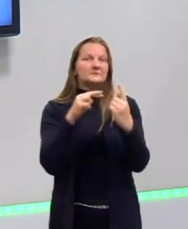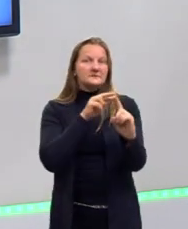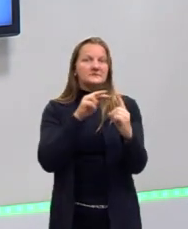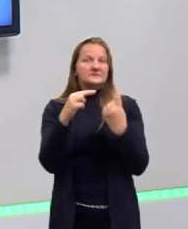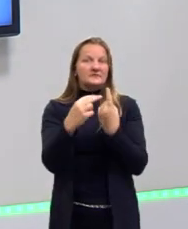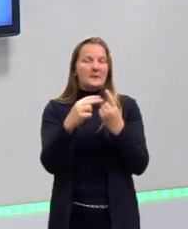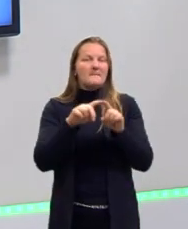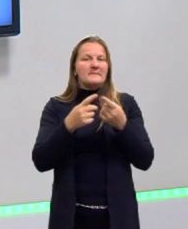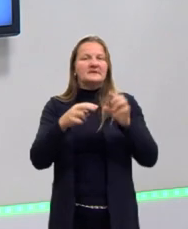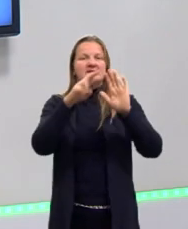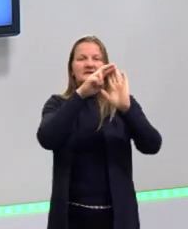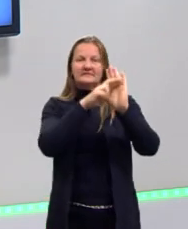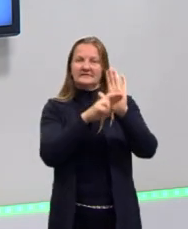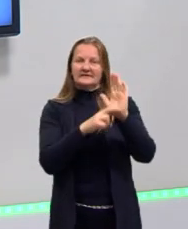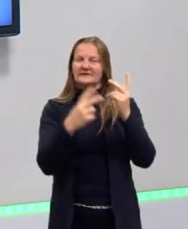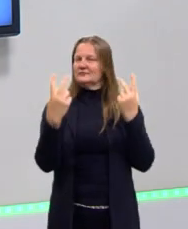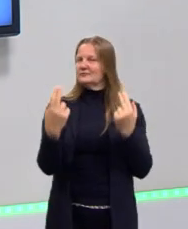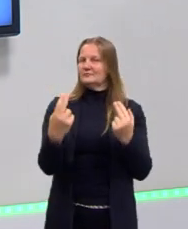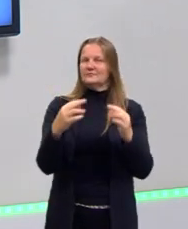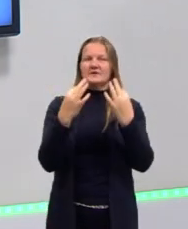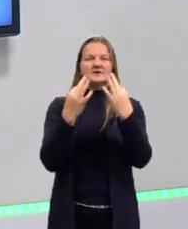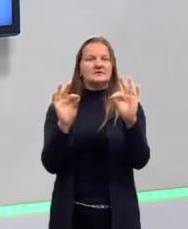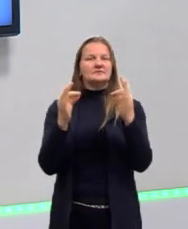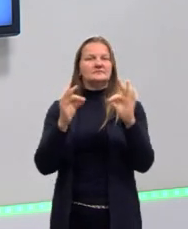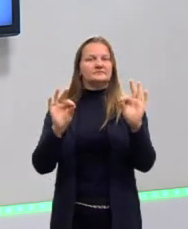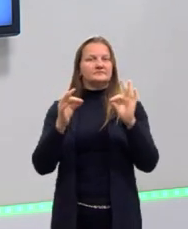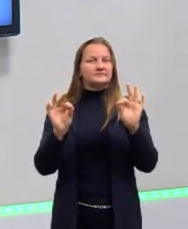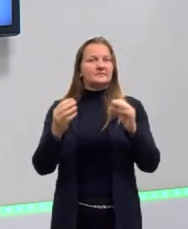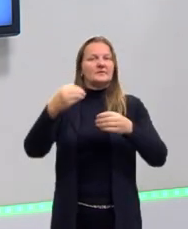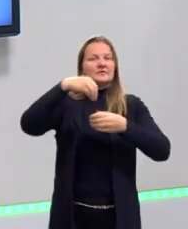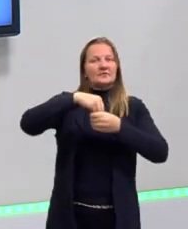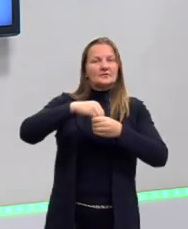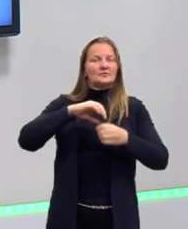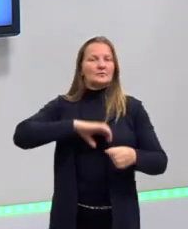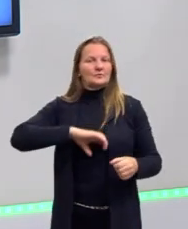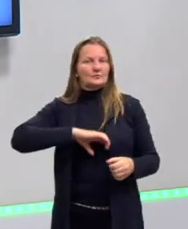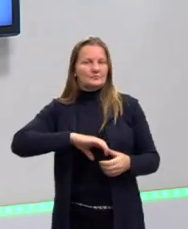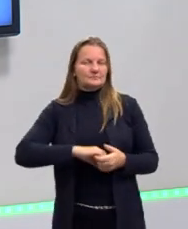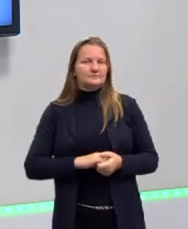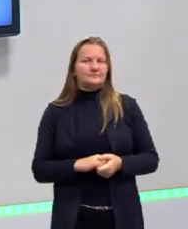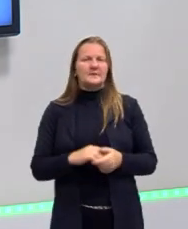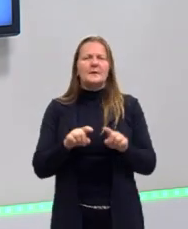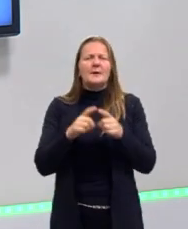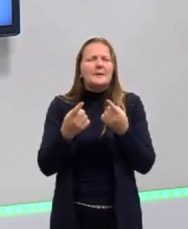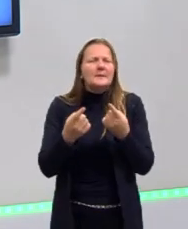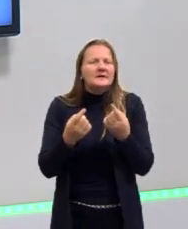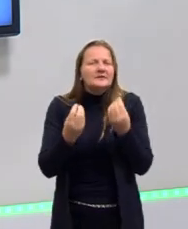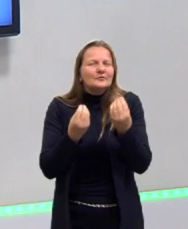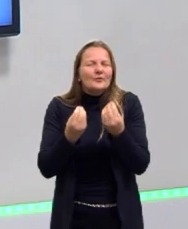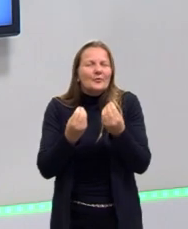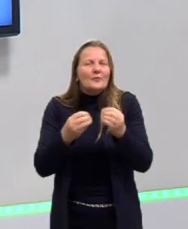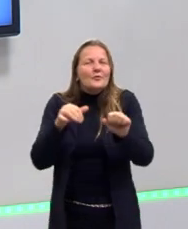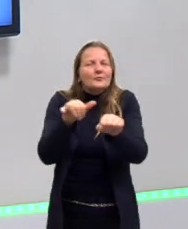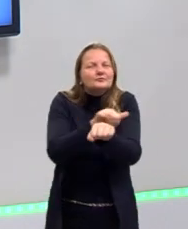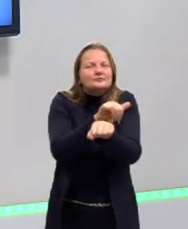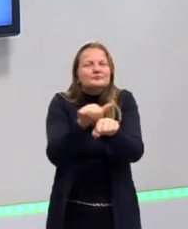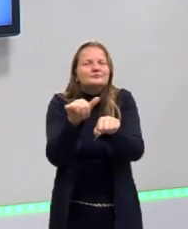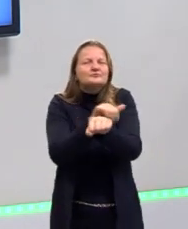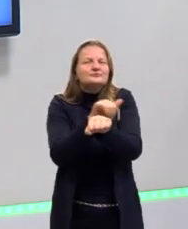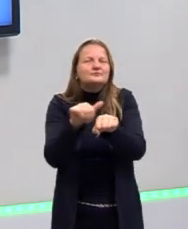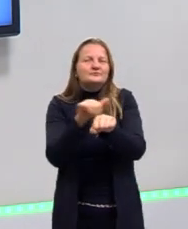tem as mesmas regras por exemplo sintáticas dentro do nosso português mas será que esses mecanismos